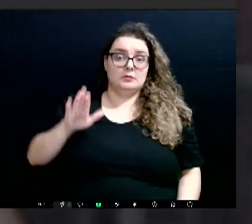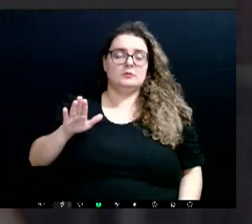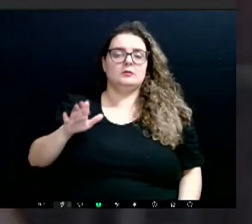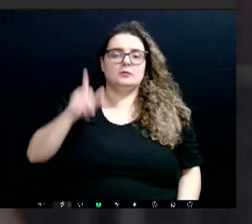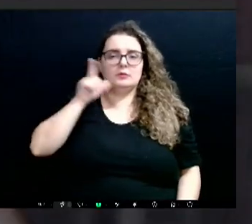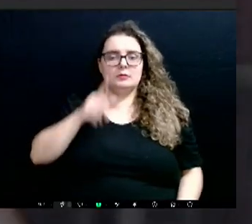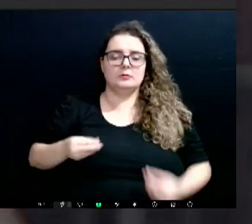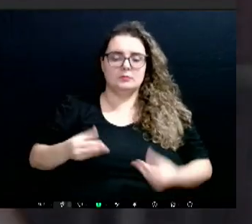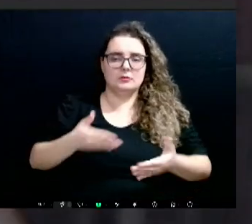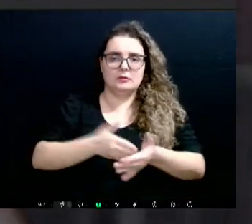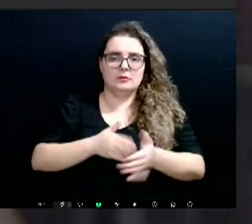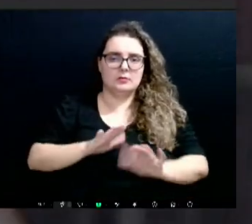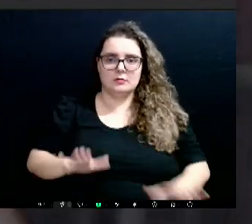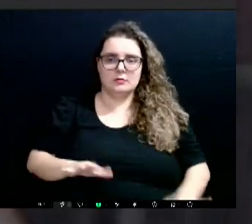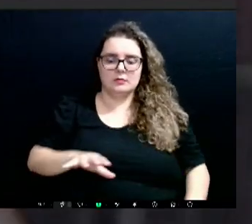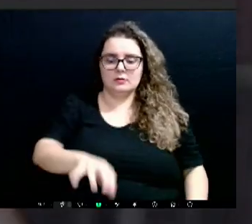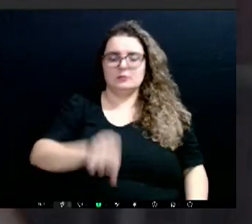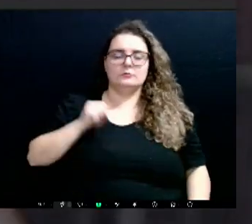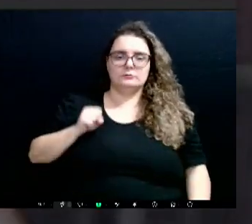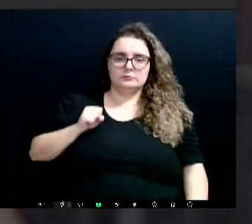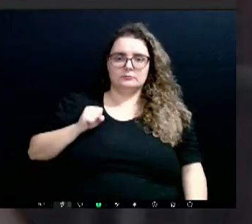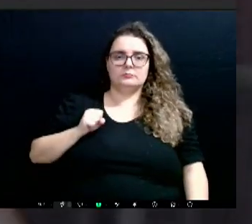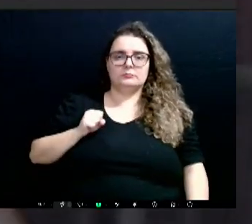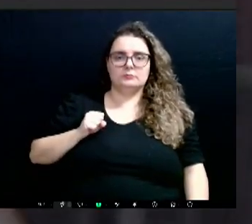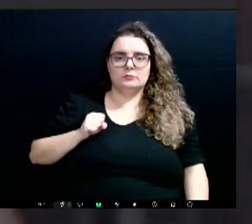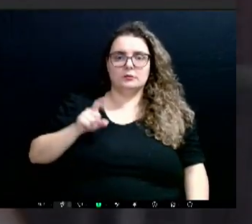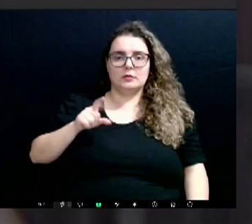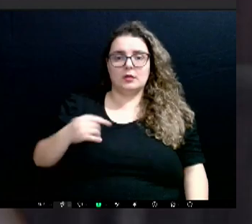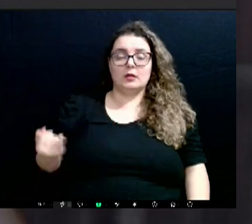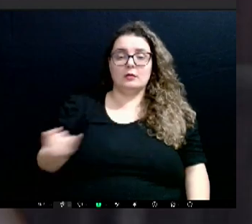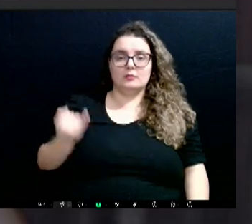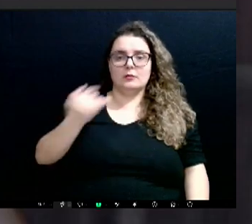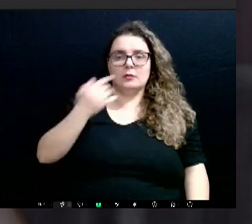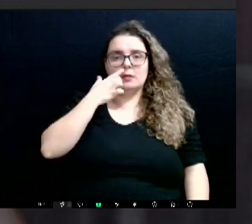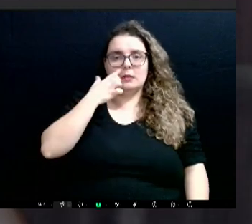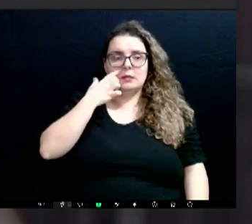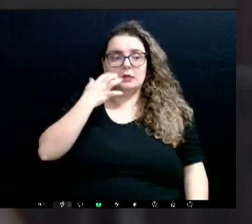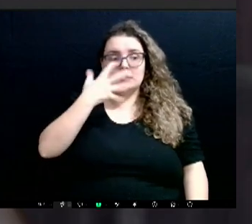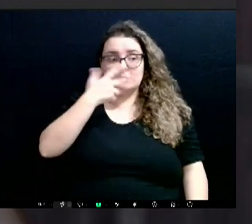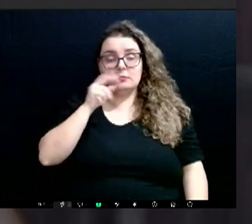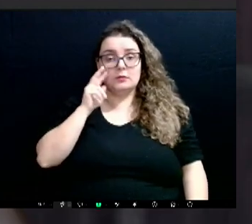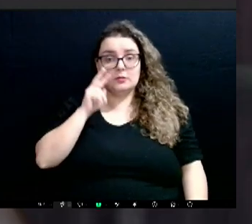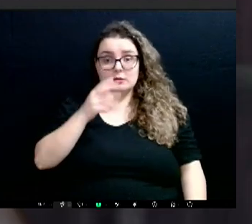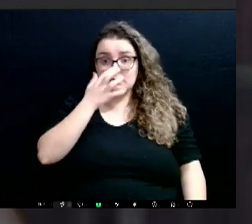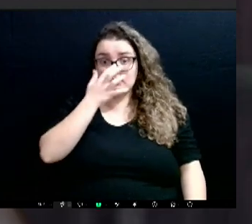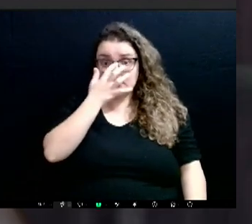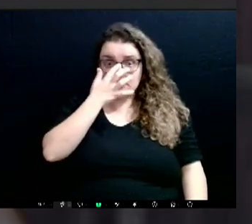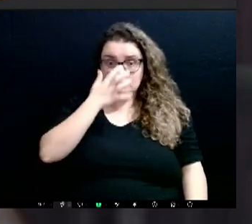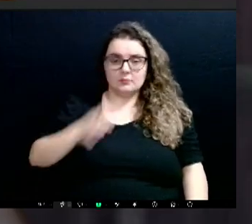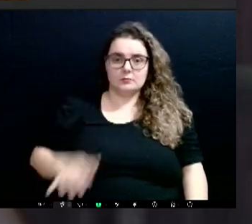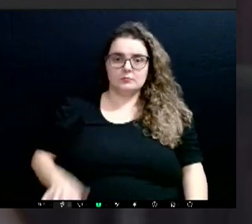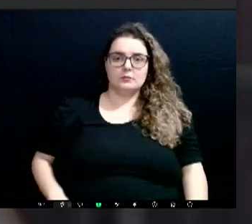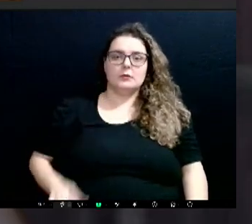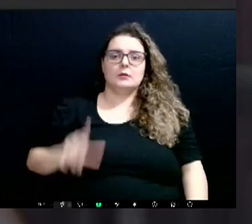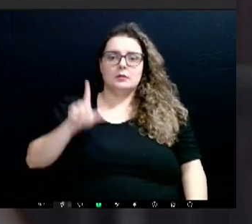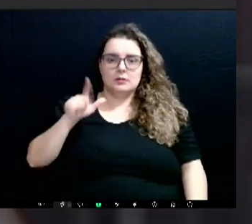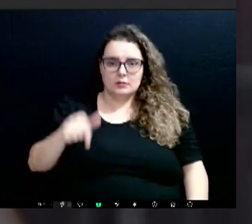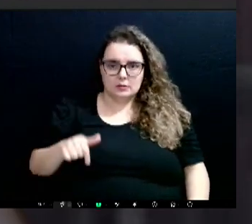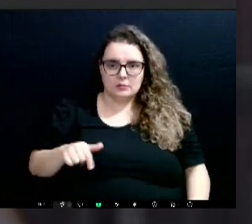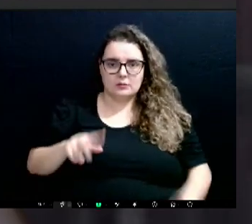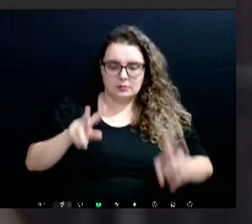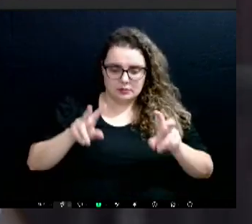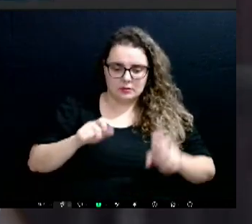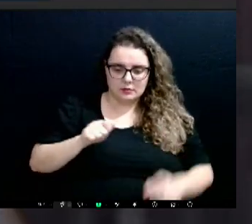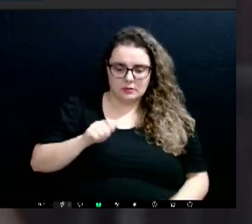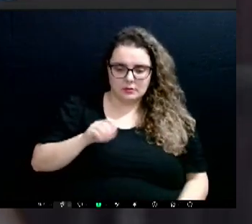aqui, tirei o celular. É muito interessante e muito bonito de ver que depois desse momento de abstinência, digamos assim,